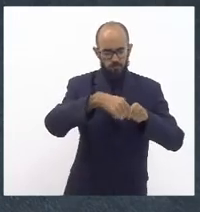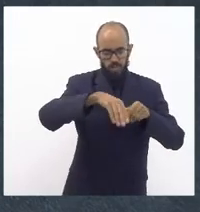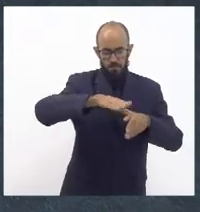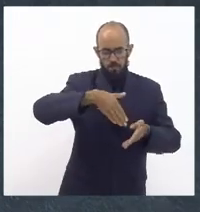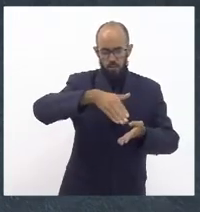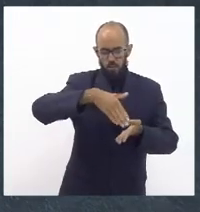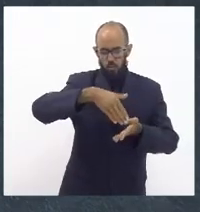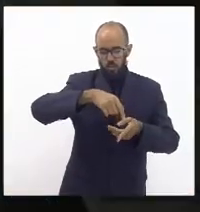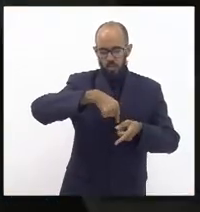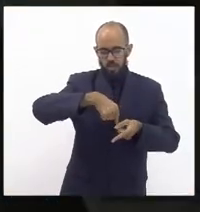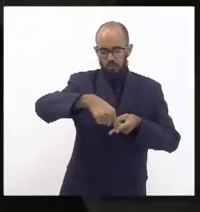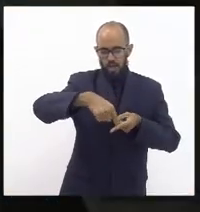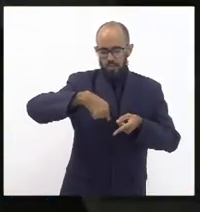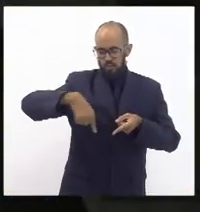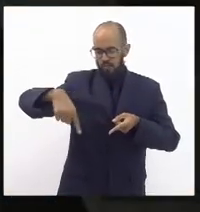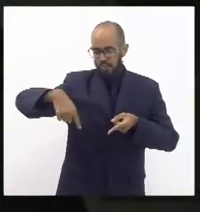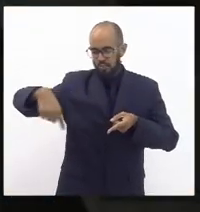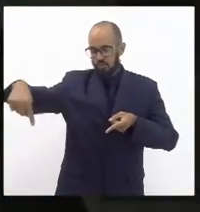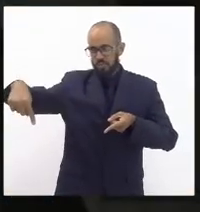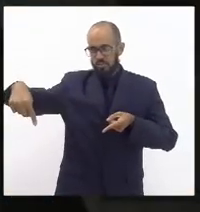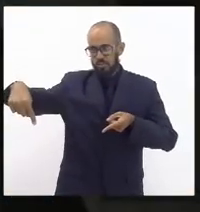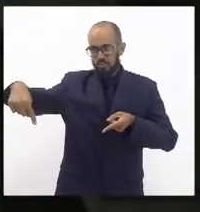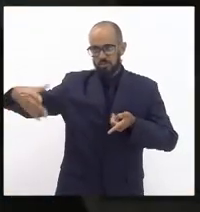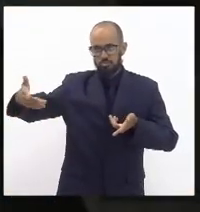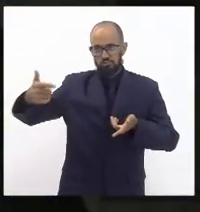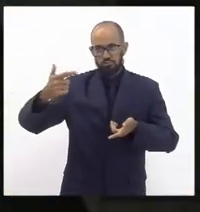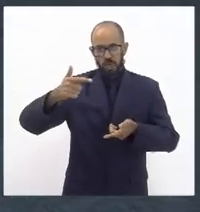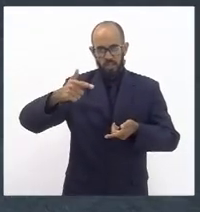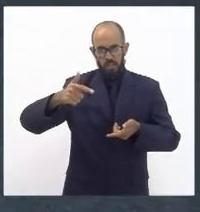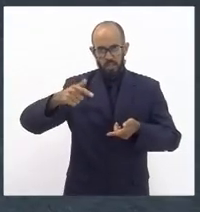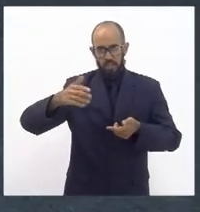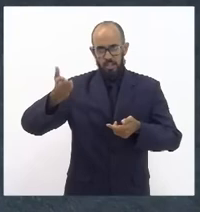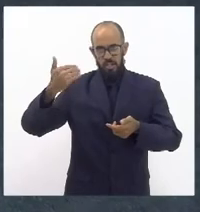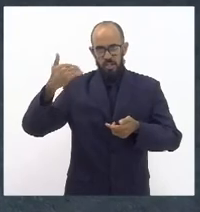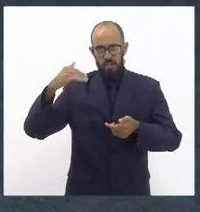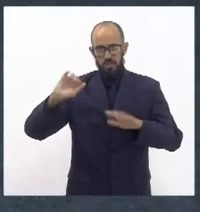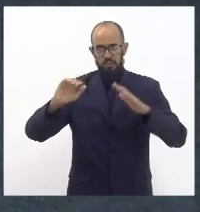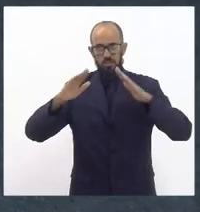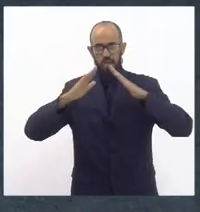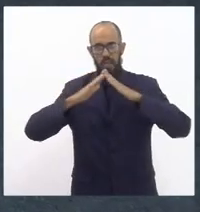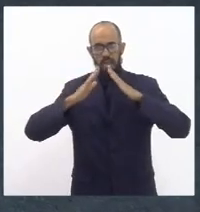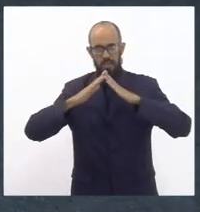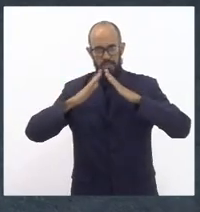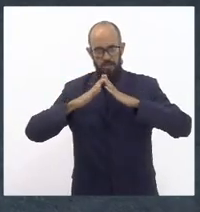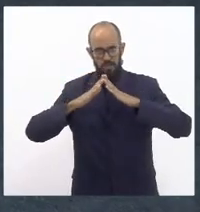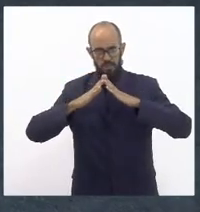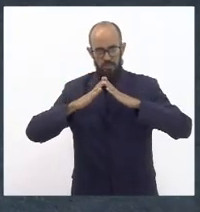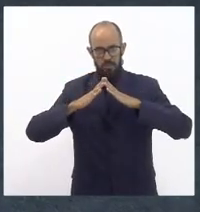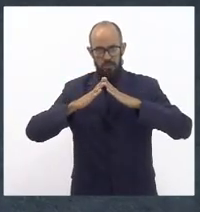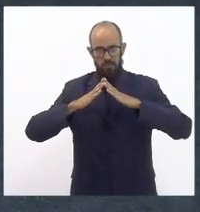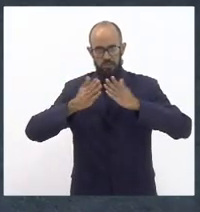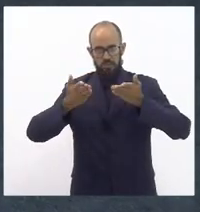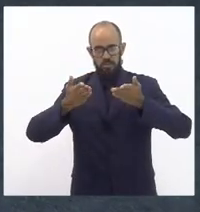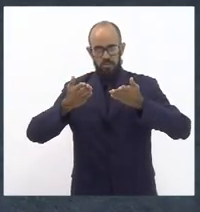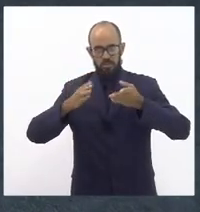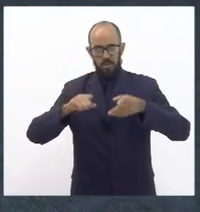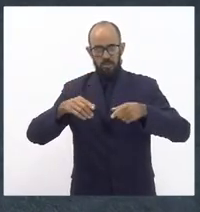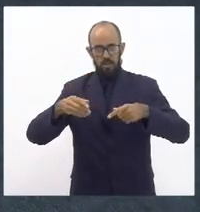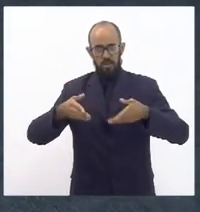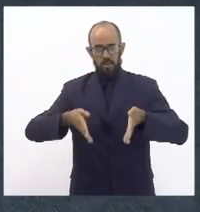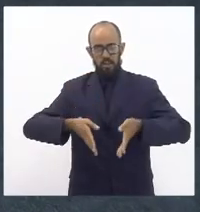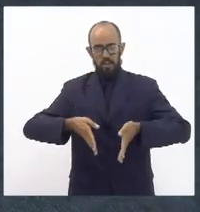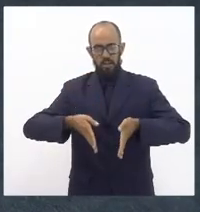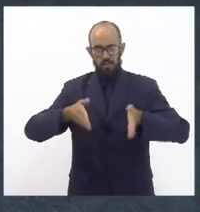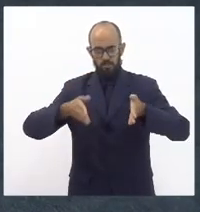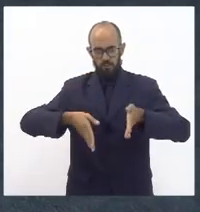antes dela passar que a casa tão com a casa tá praticamente no que seria por exemplo faixa de domínio